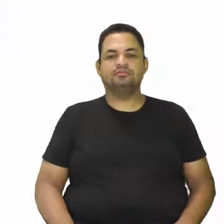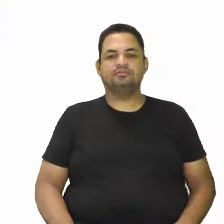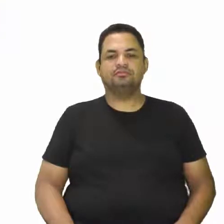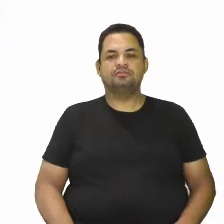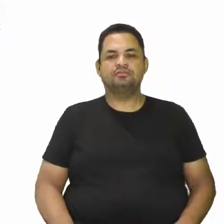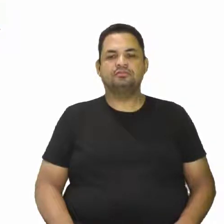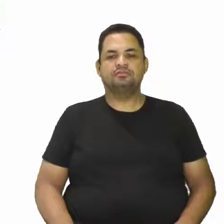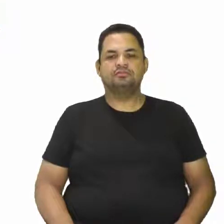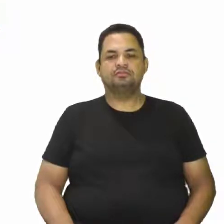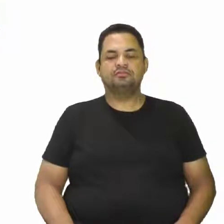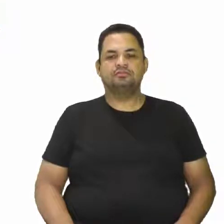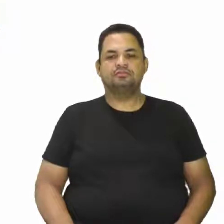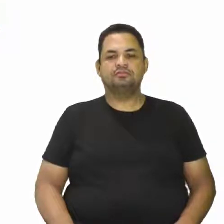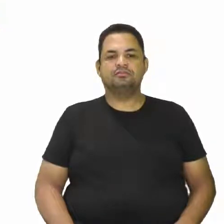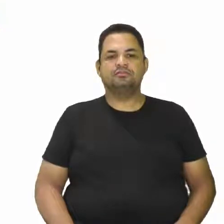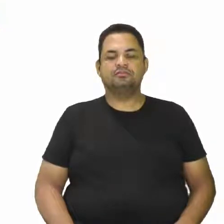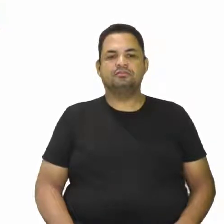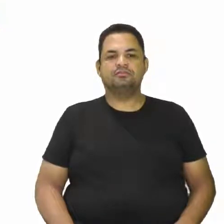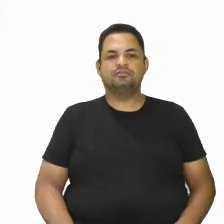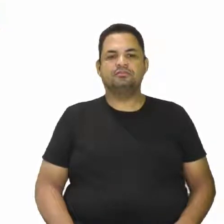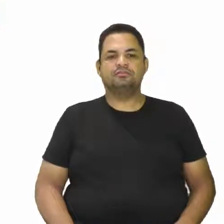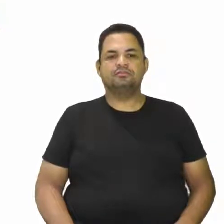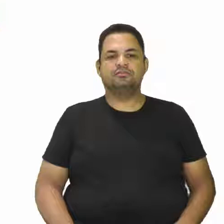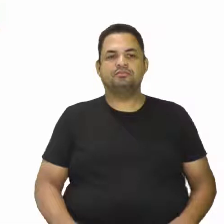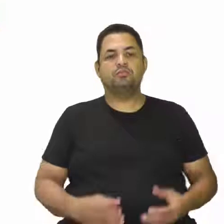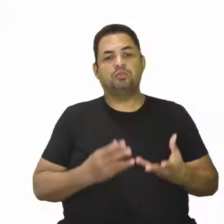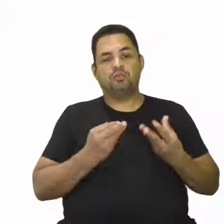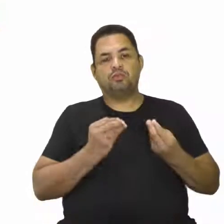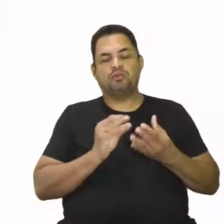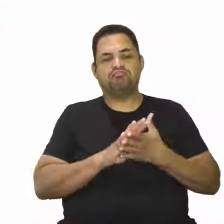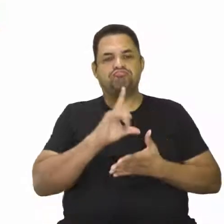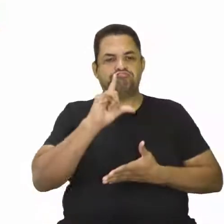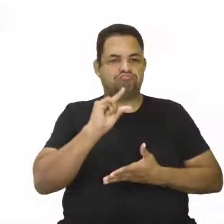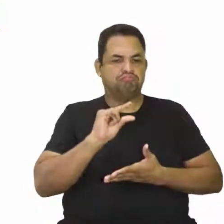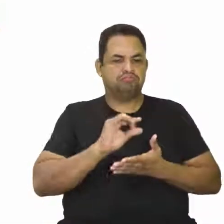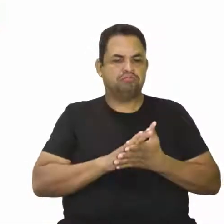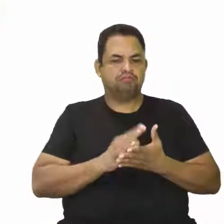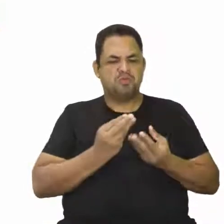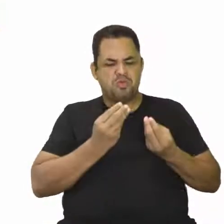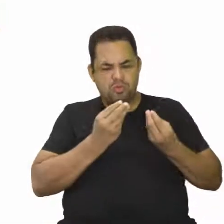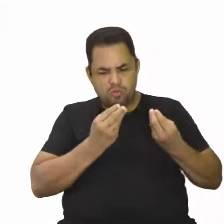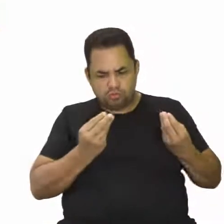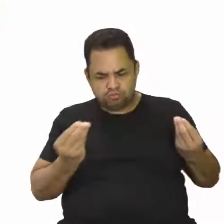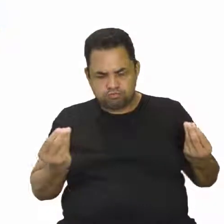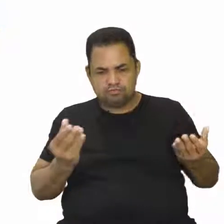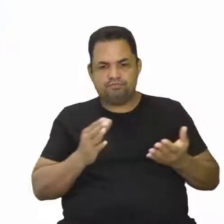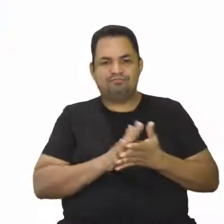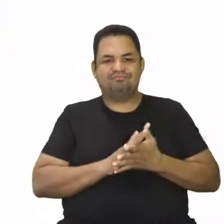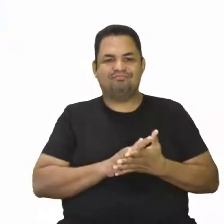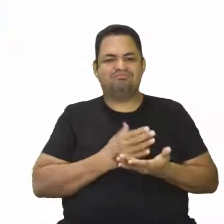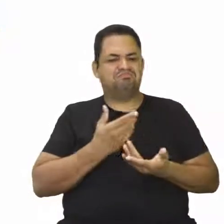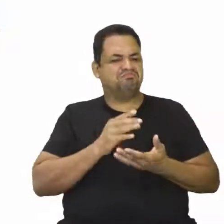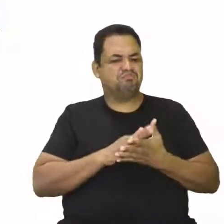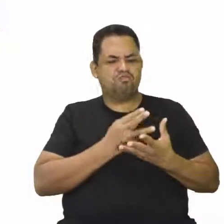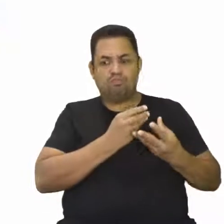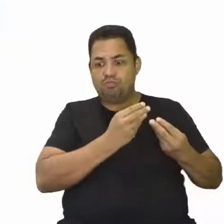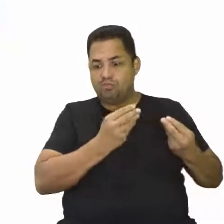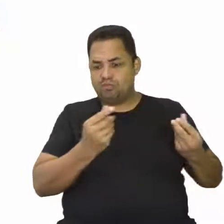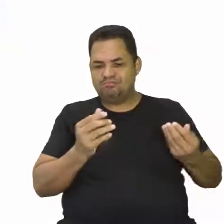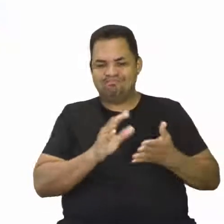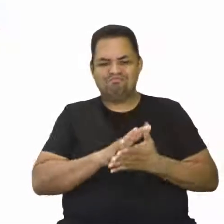sobremaneira, apenas. Muito, pouco, bastante,